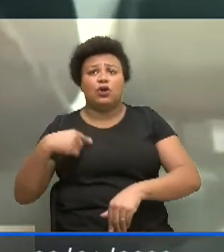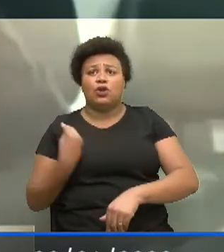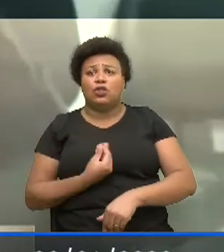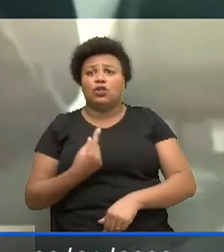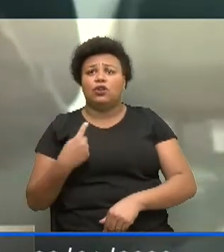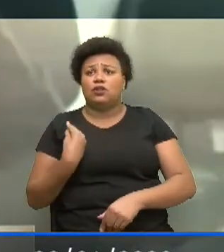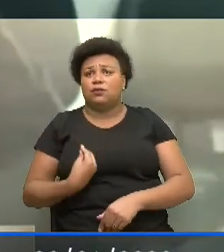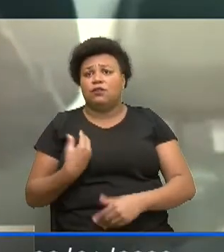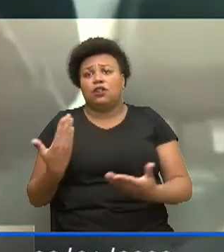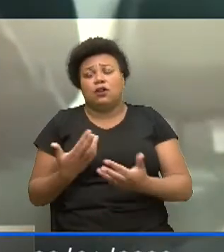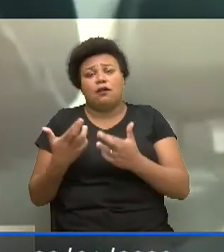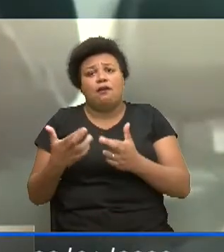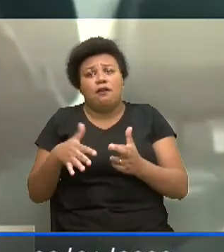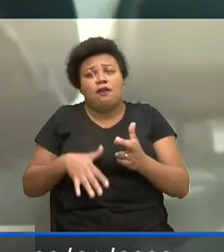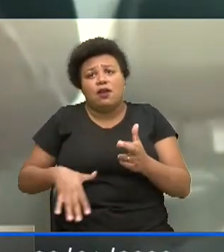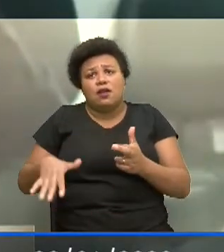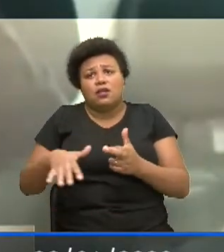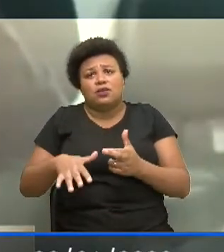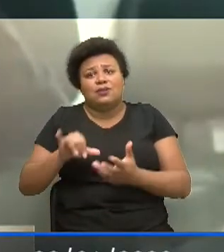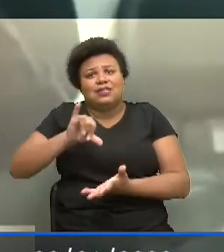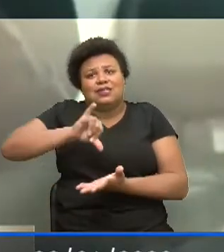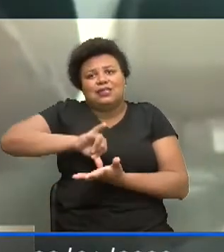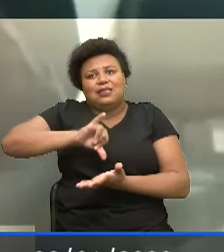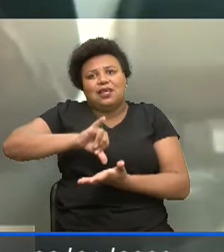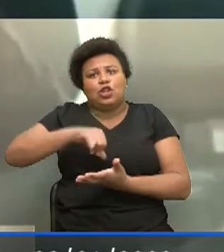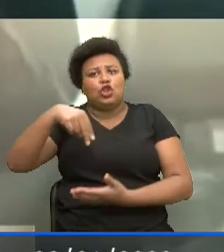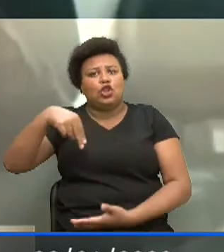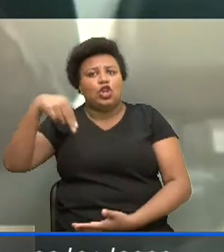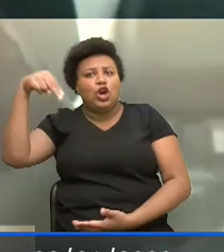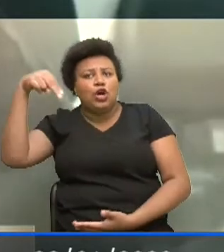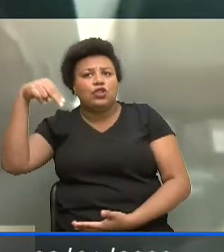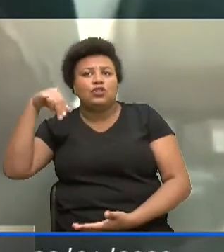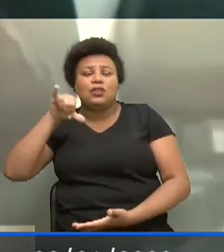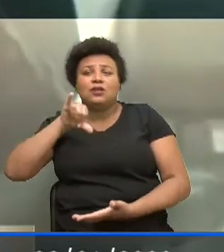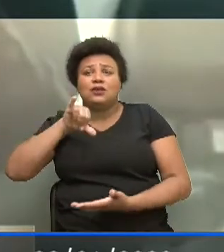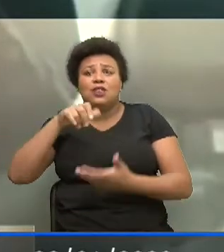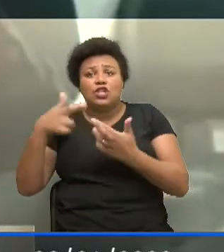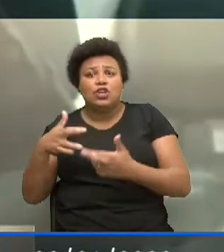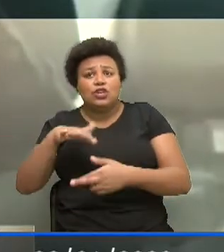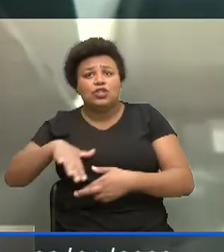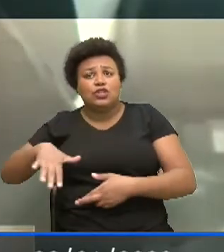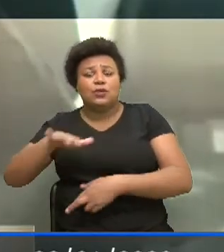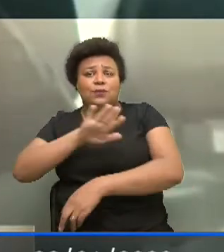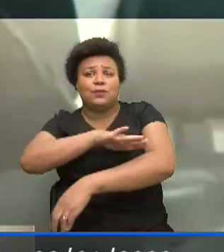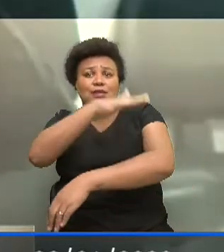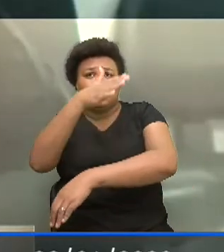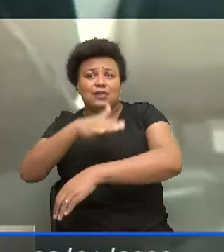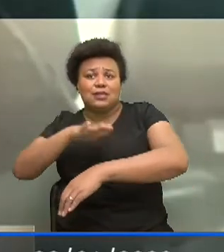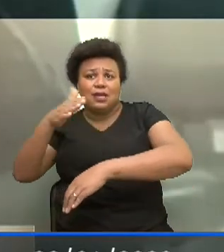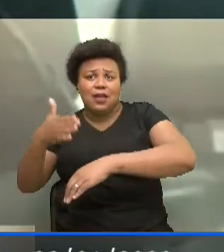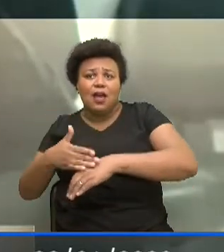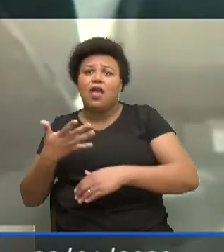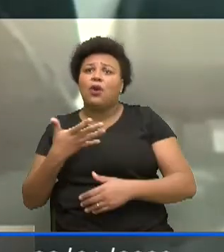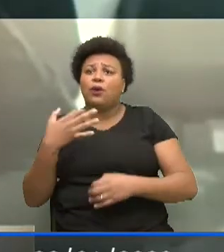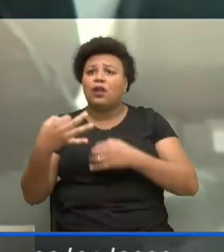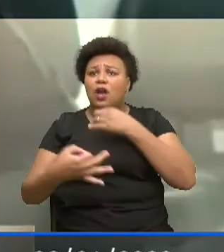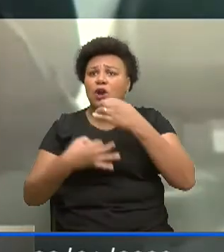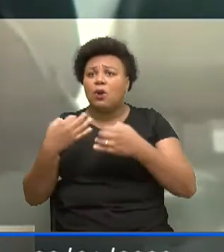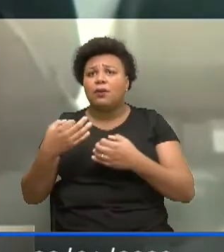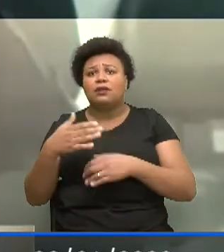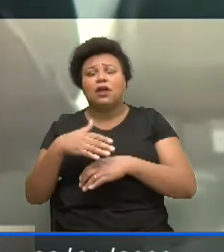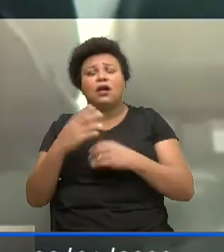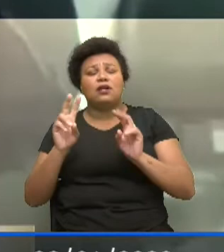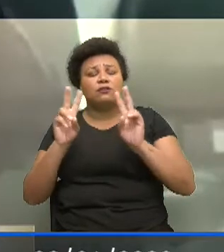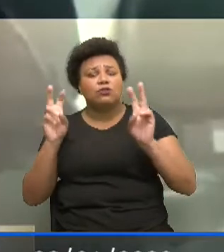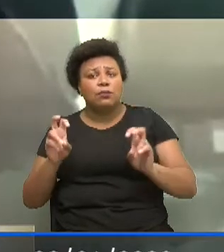hoje na região ali do centro-norte e região da Serra. Tá? Eu queria comentar muito com você sobre